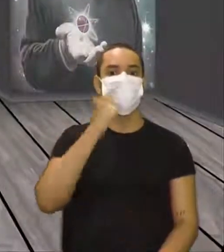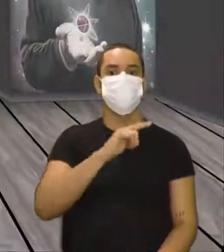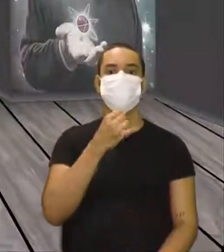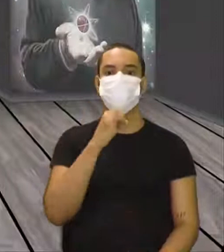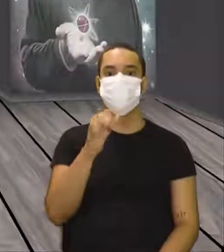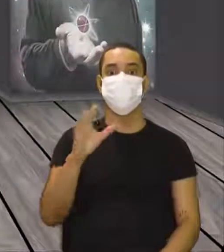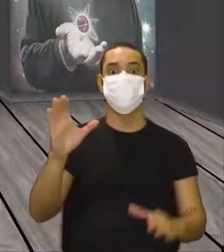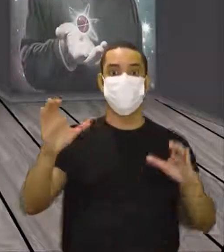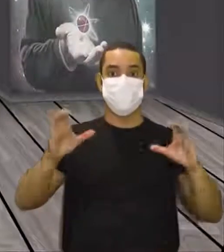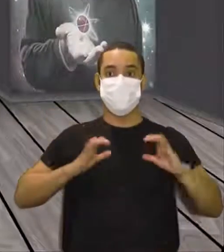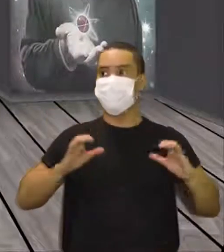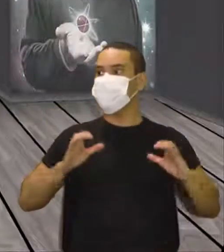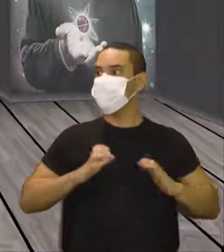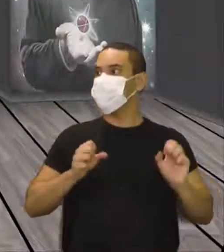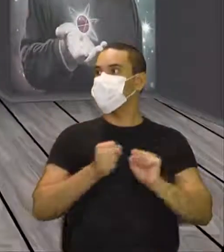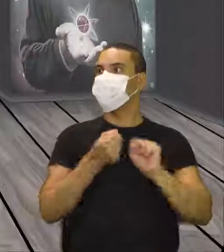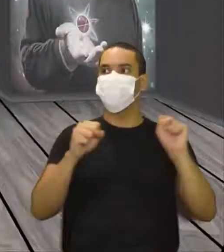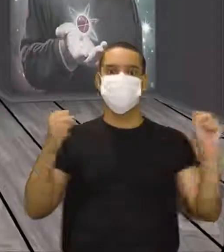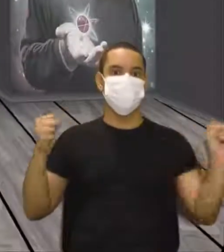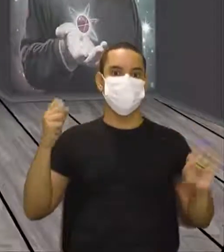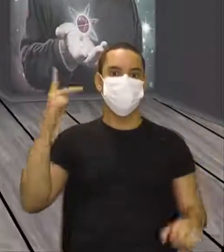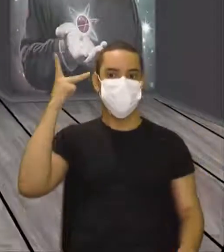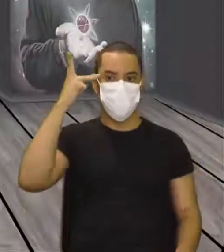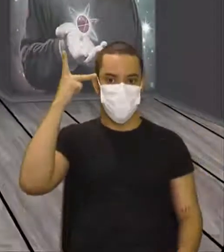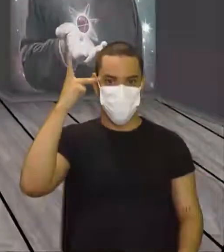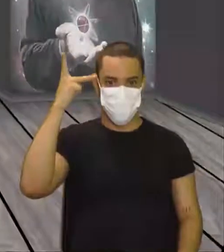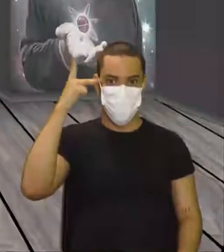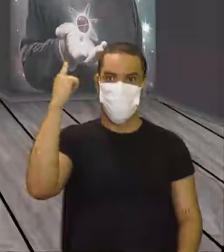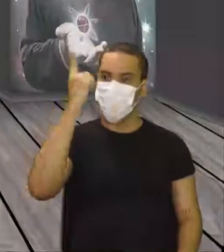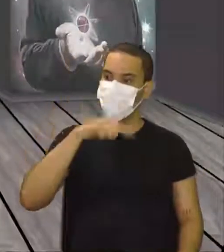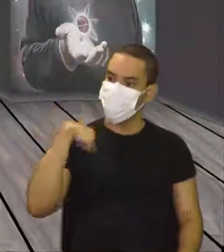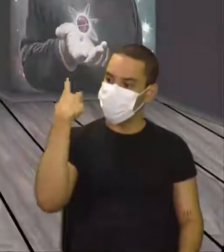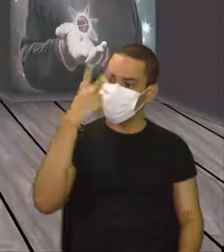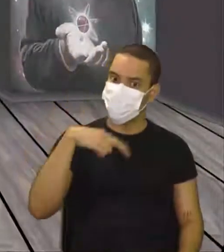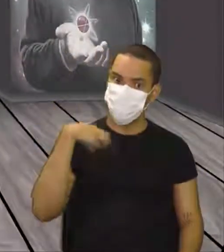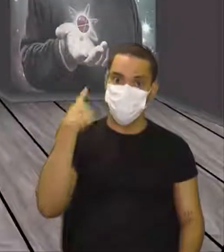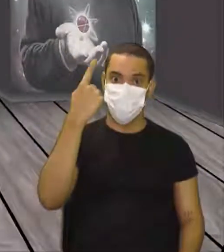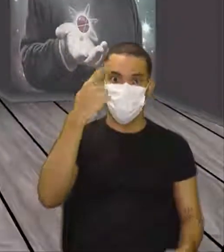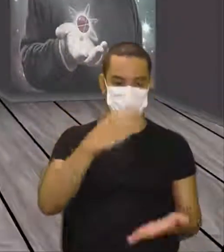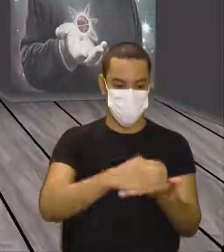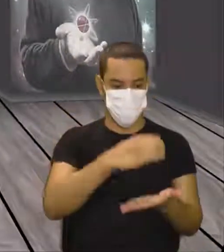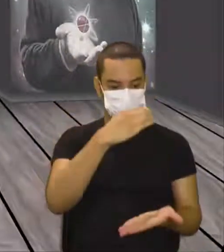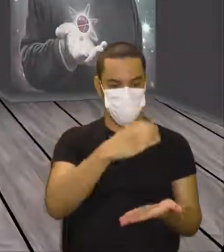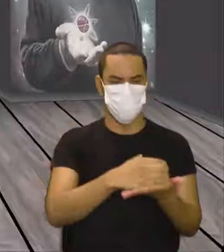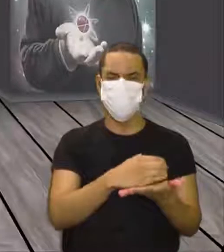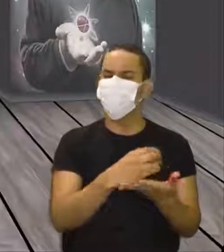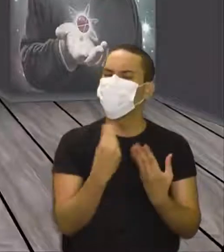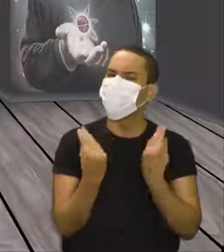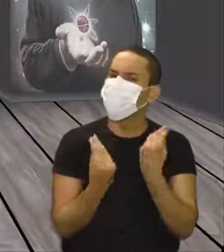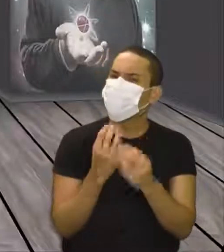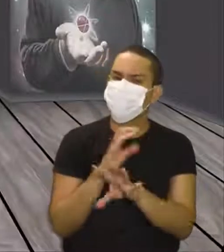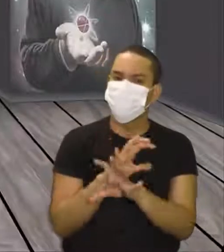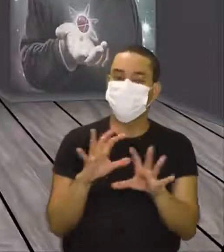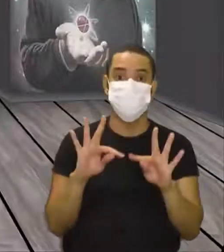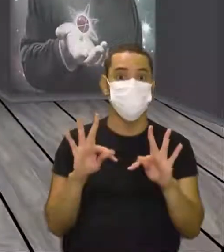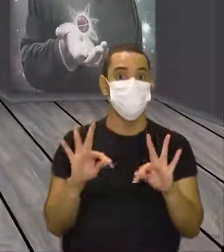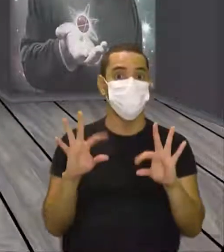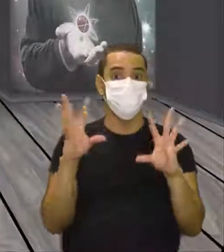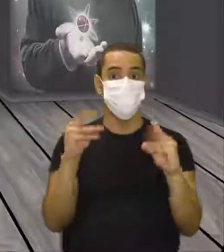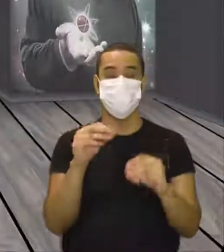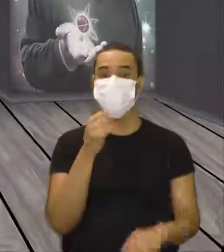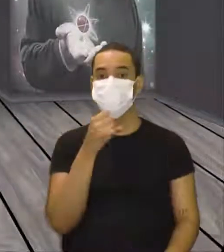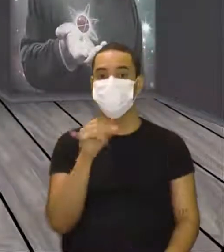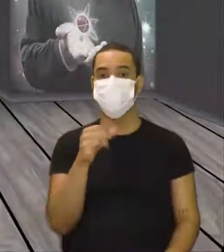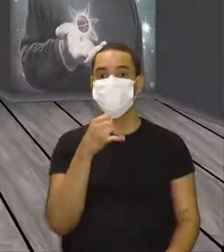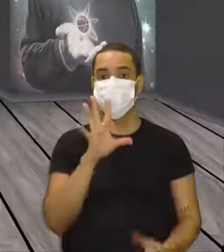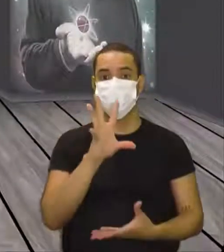para uma cidade imensa, aí, tamanho de São Paulo, durante algumas horas. Só de um copo com água. Você, mas como assim? É toda a energia que está dentro do